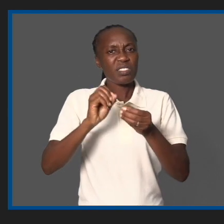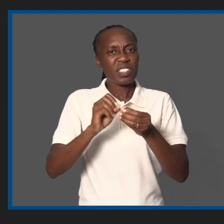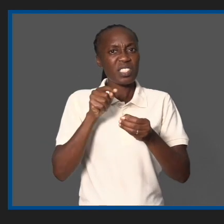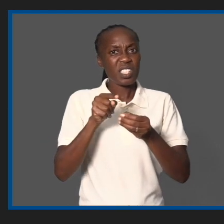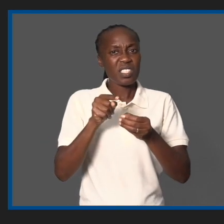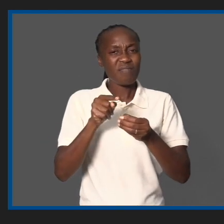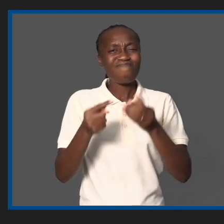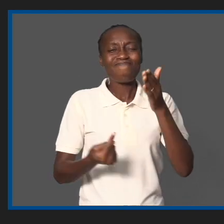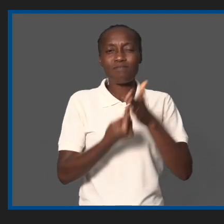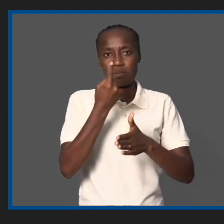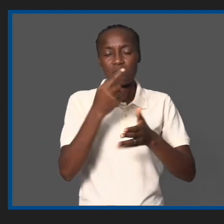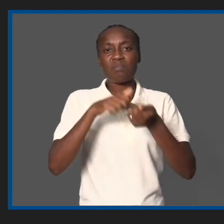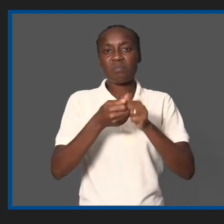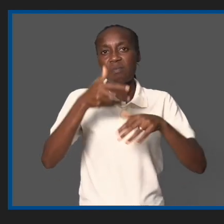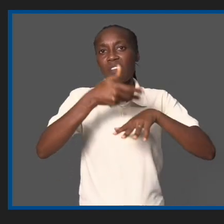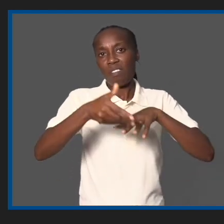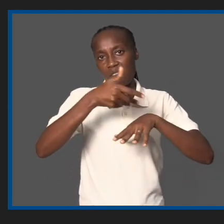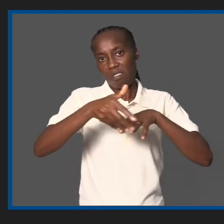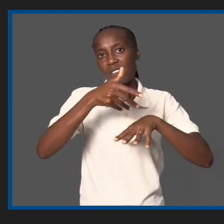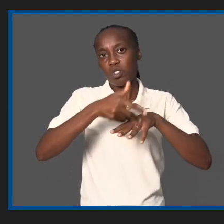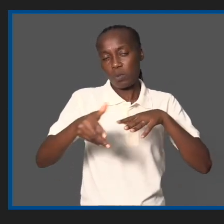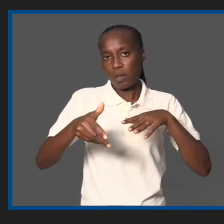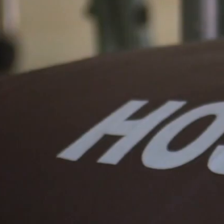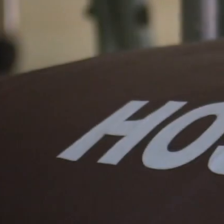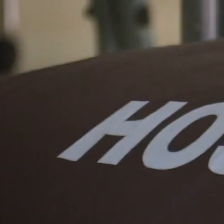ostrotomia, fiquei com um problema da fístula.